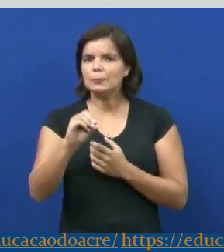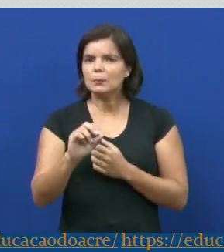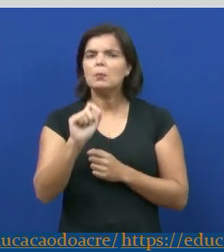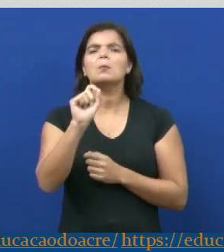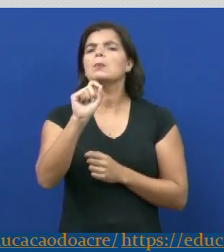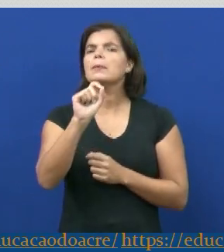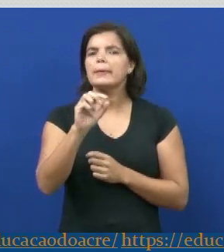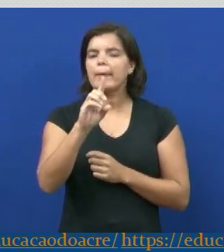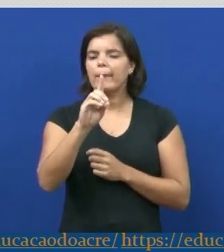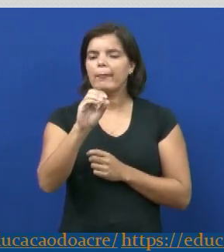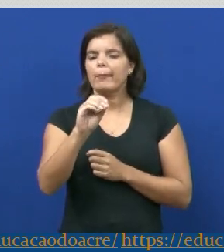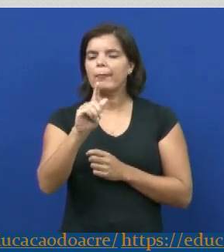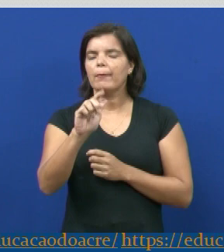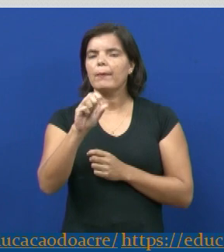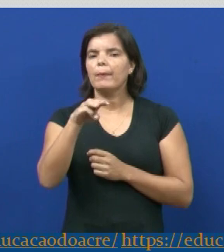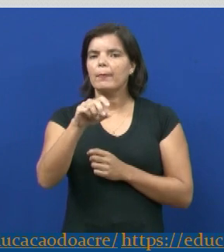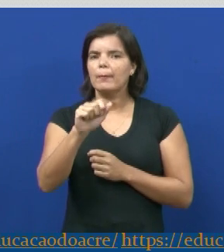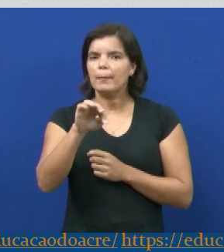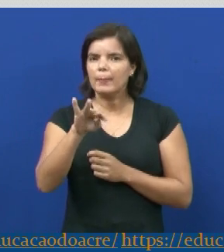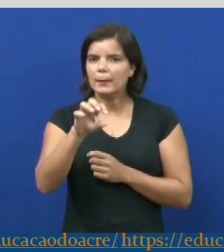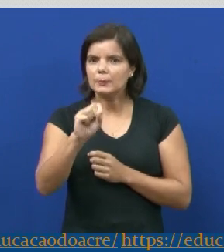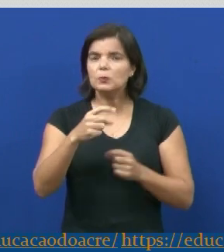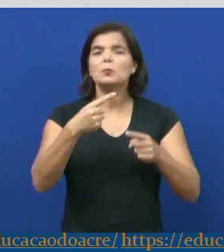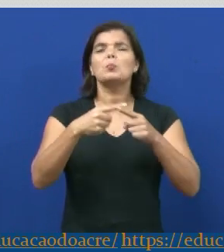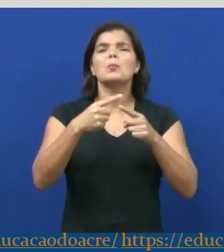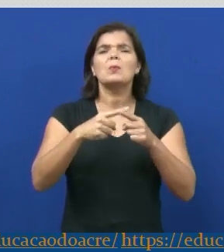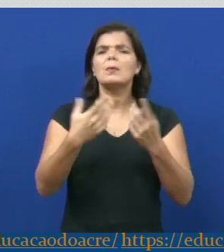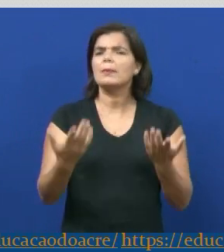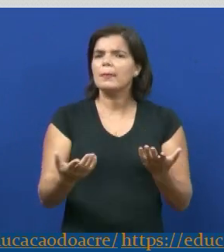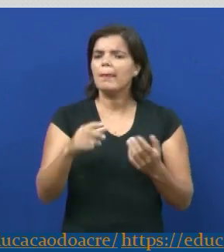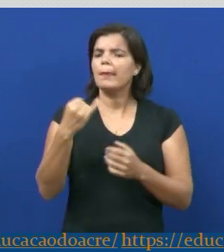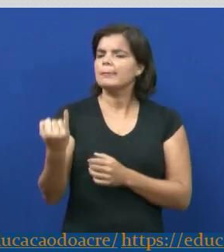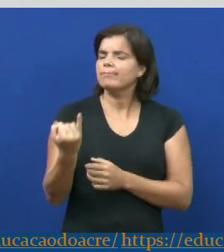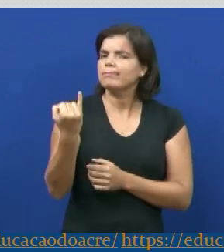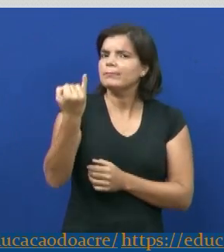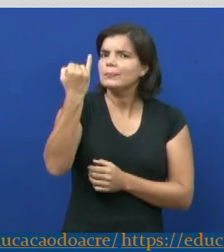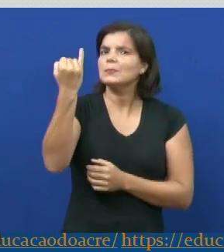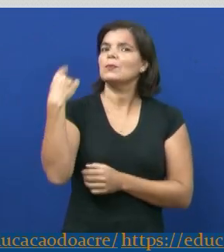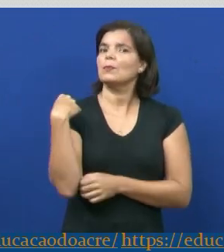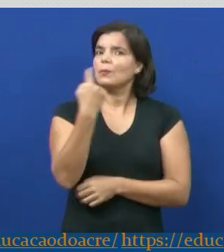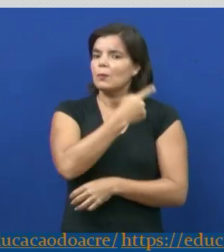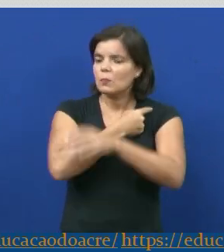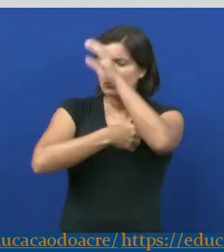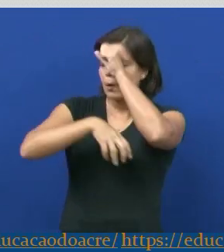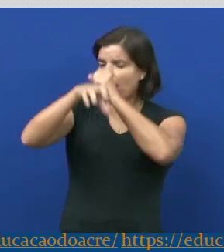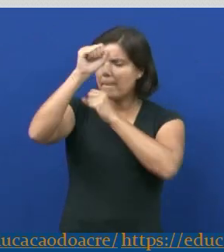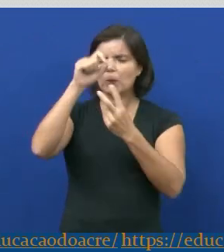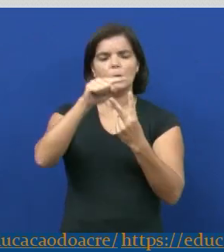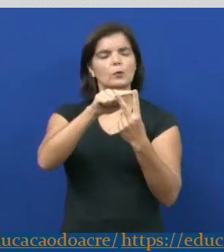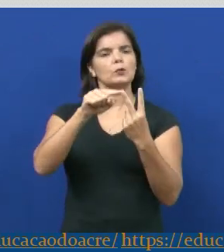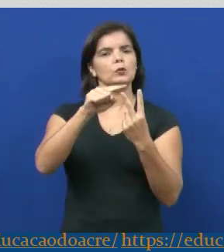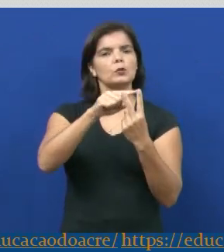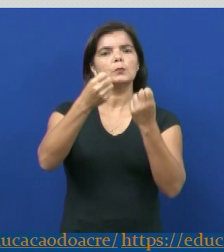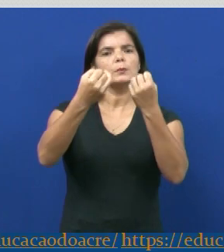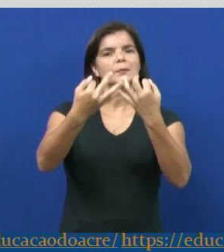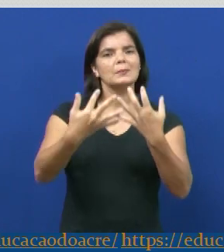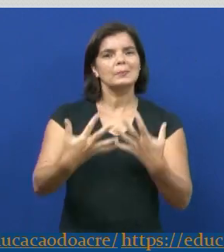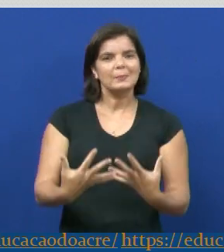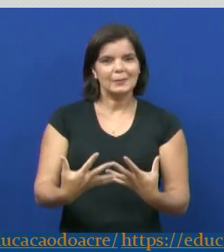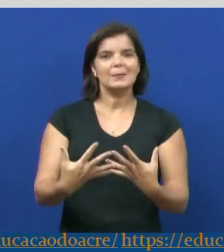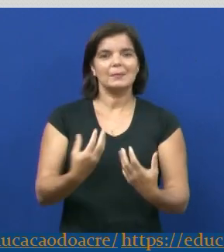que é dogmatismo? Por que é tão importante nós aprendermos esses dois